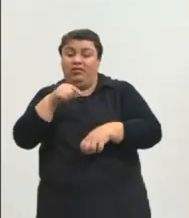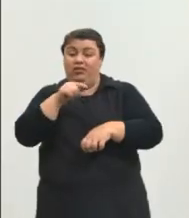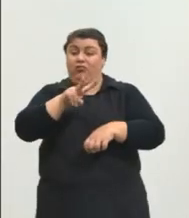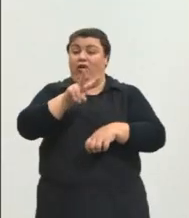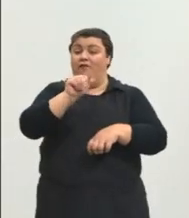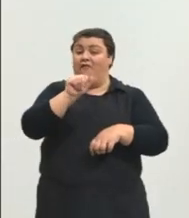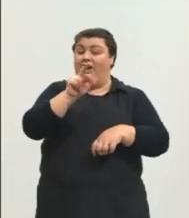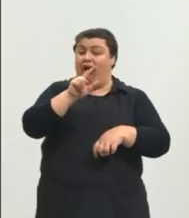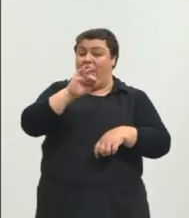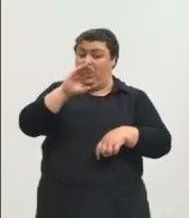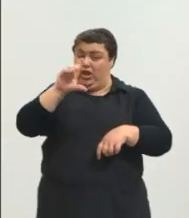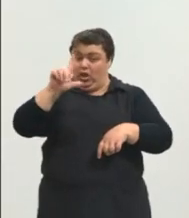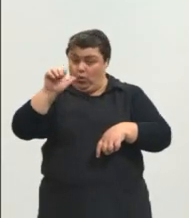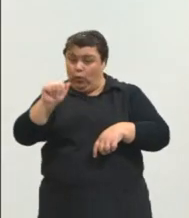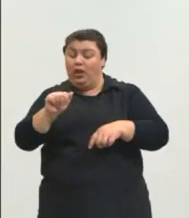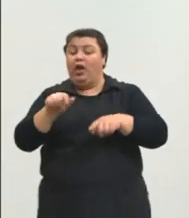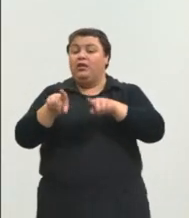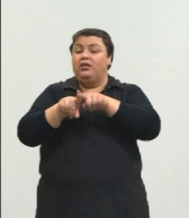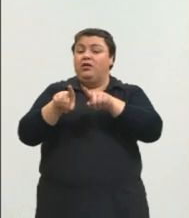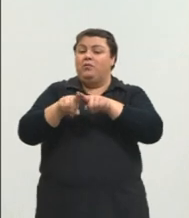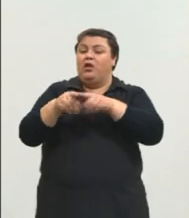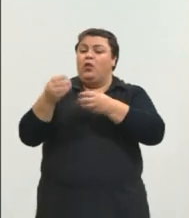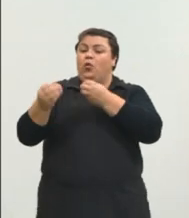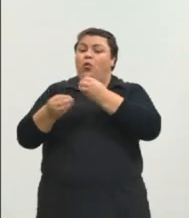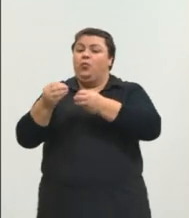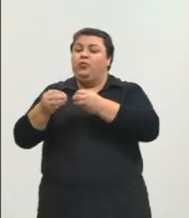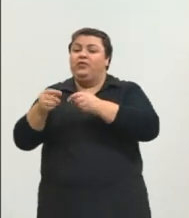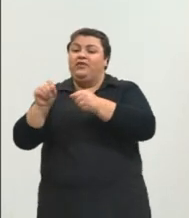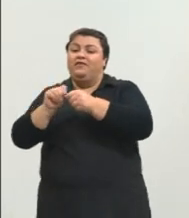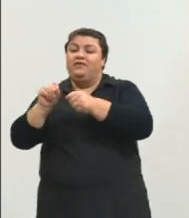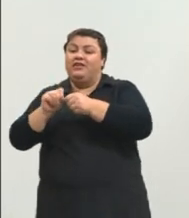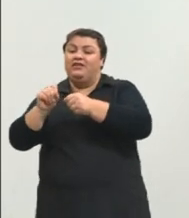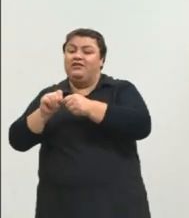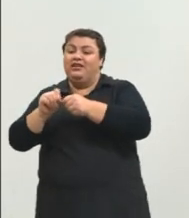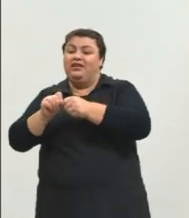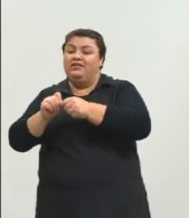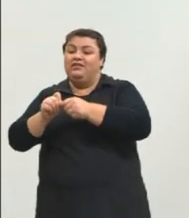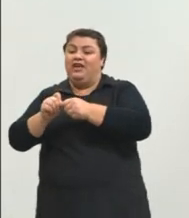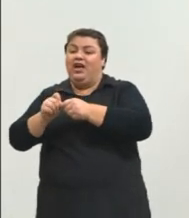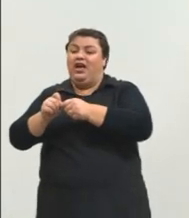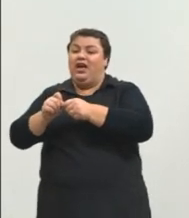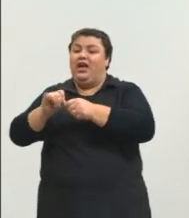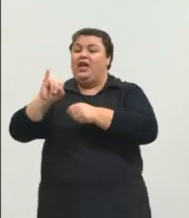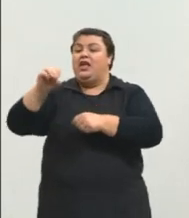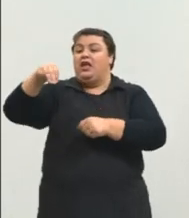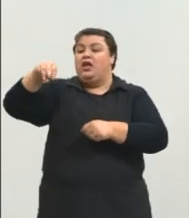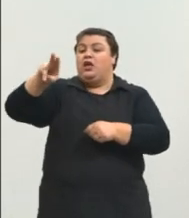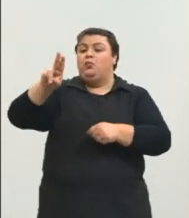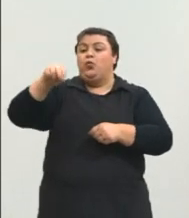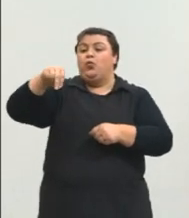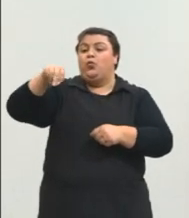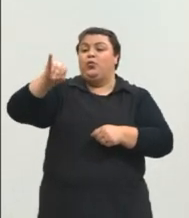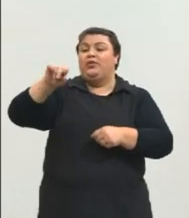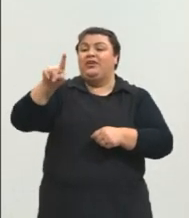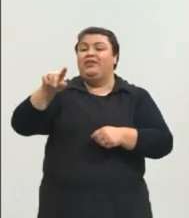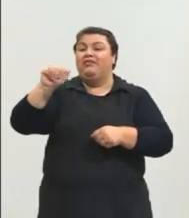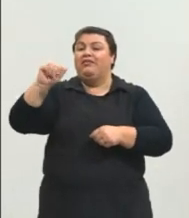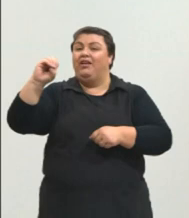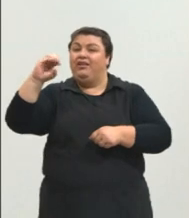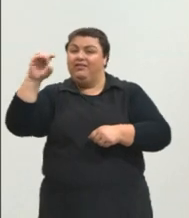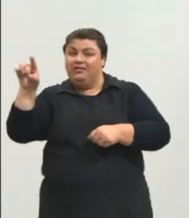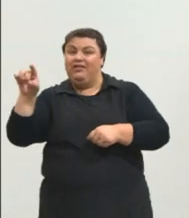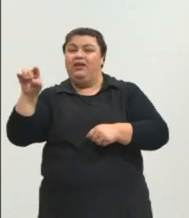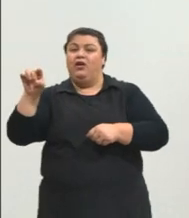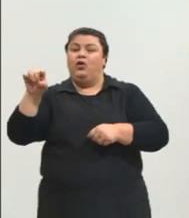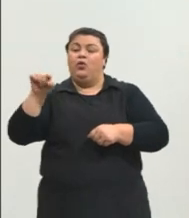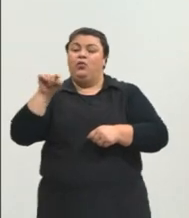quanto essa imunização, que consistia, então, em inocular um pouquinho desse vírus desativado nas pessoas para que